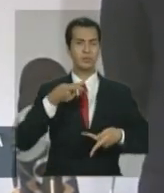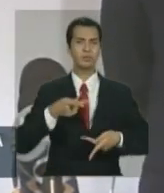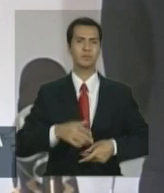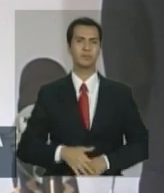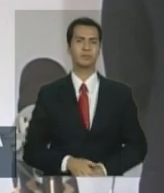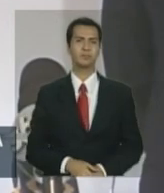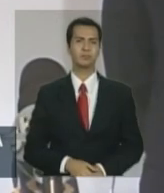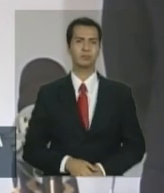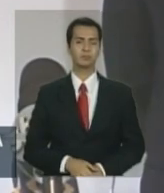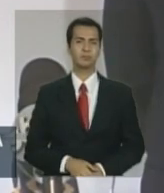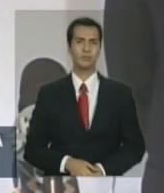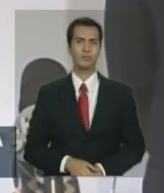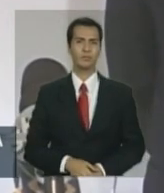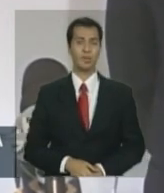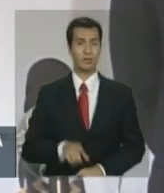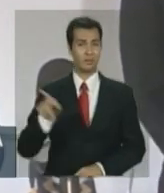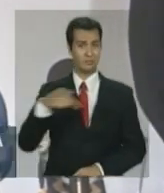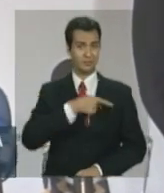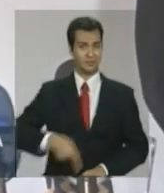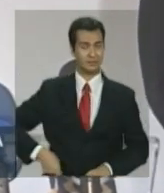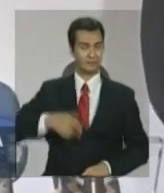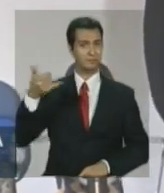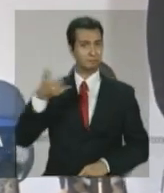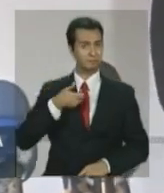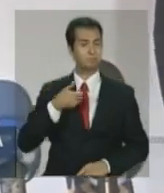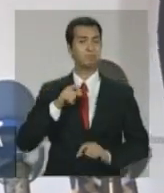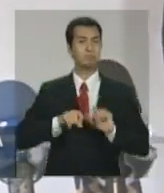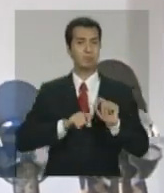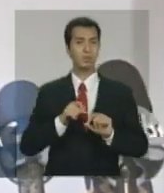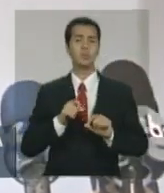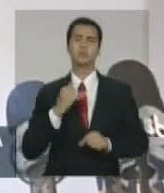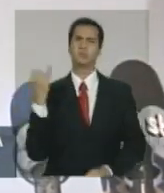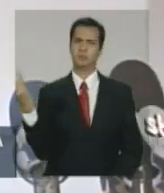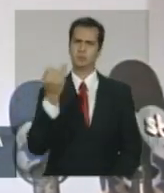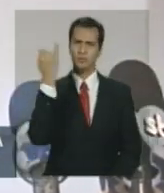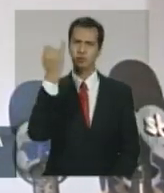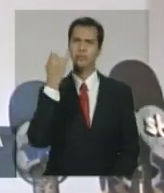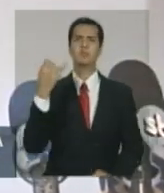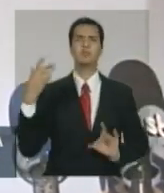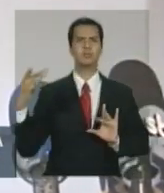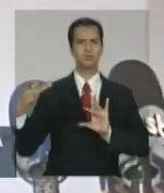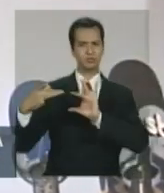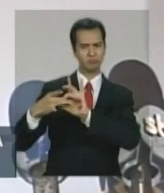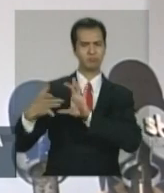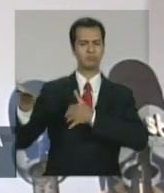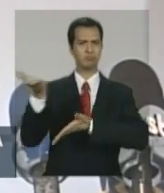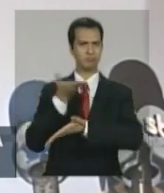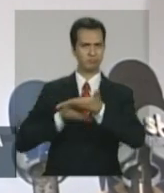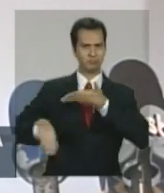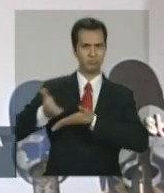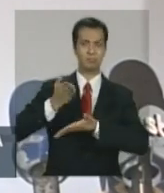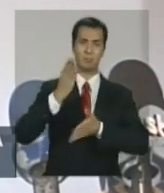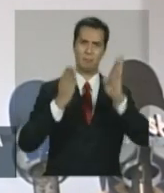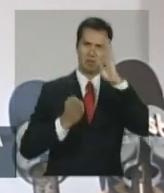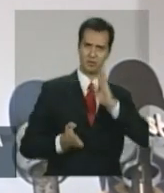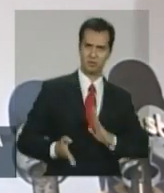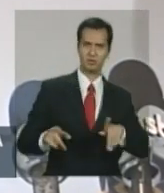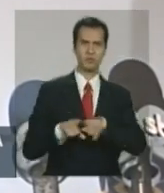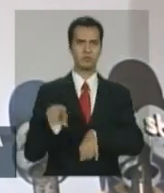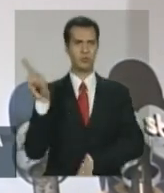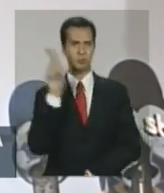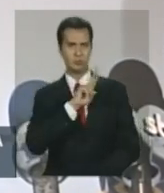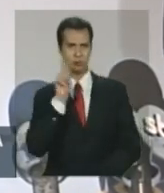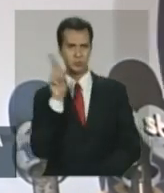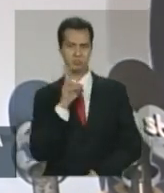Ele reiterou para mim a importância da relação entre o Brasil e a Rússia, como